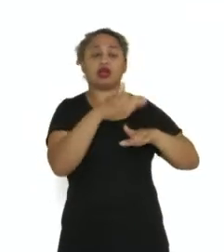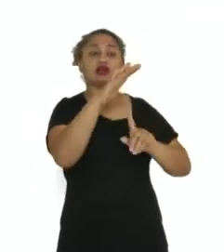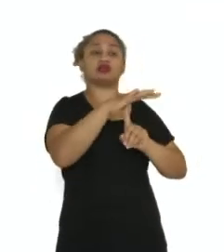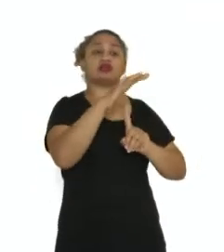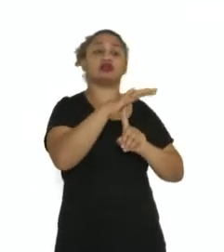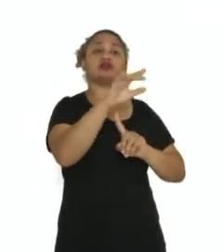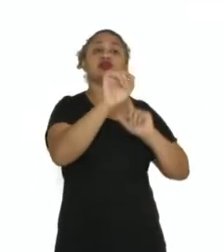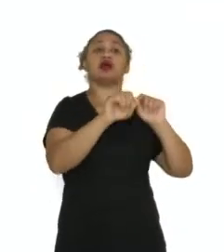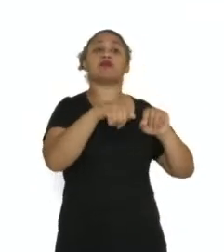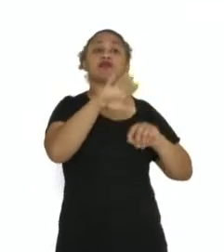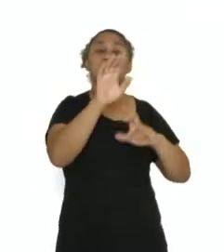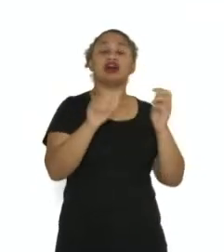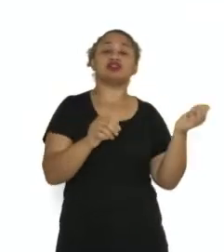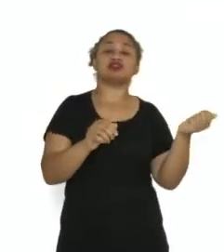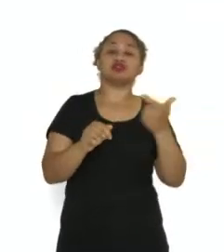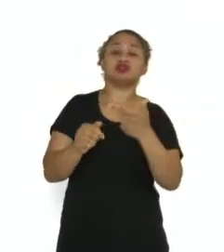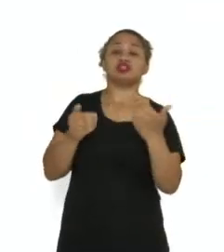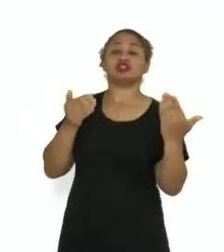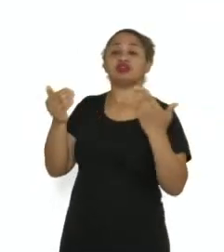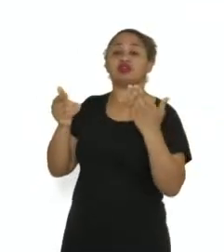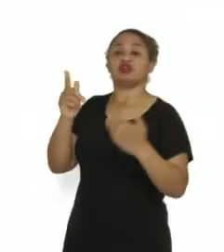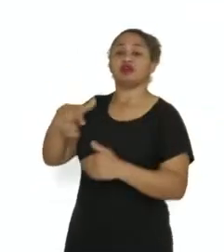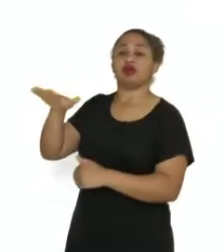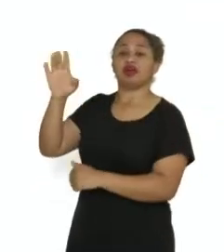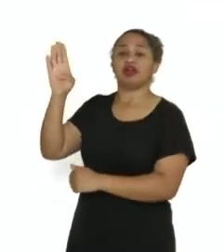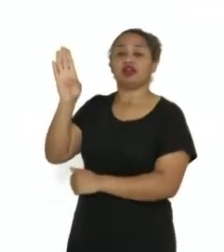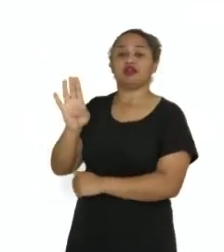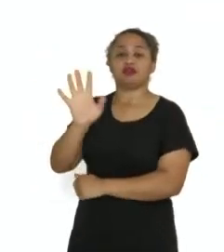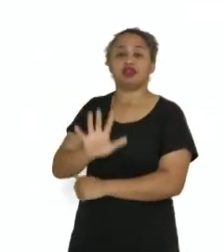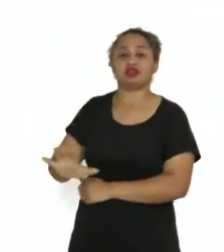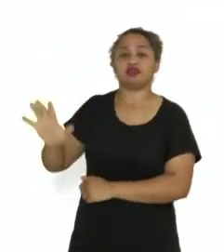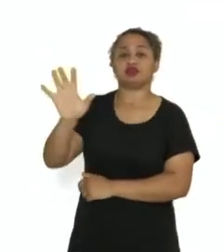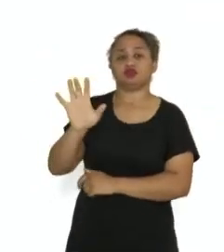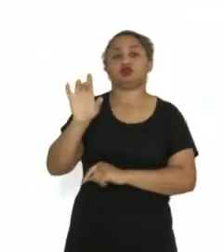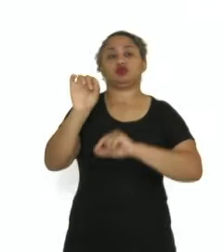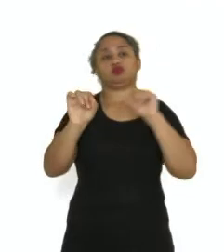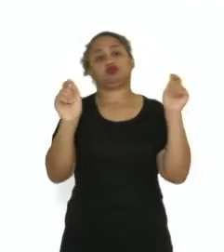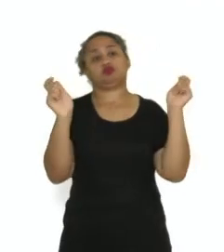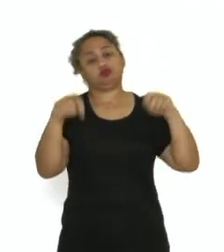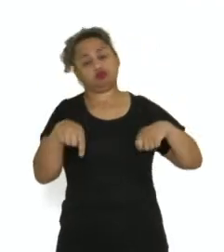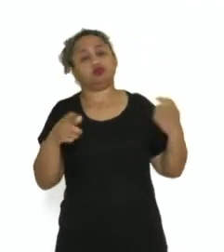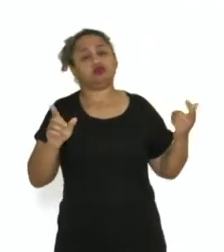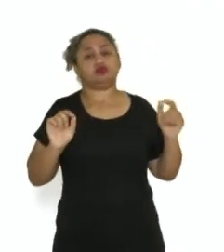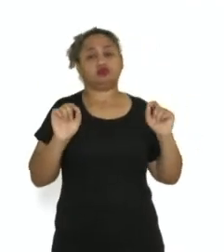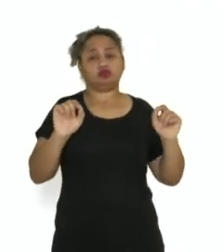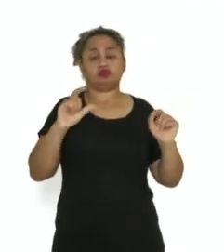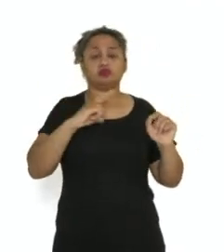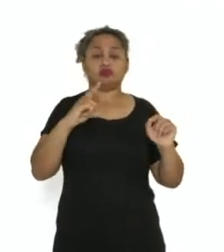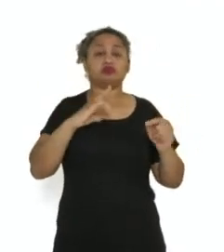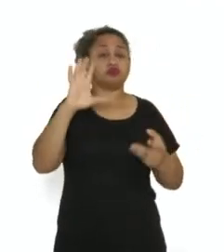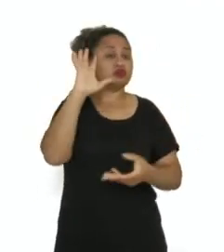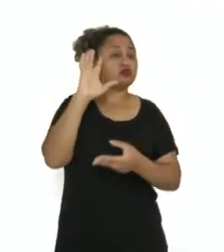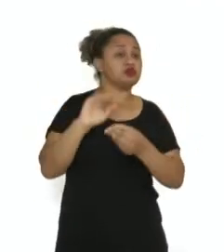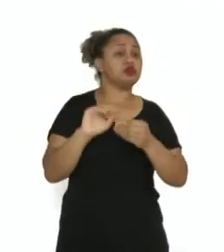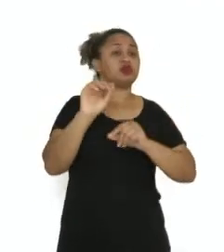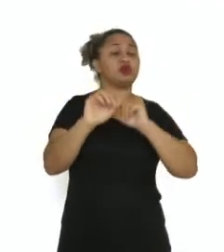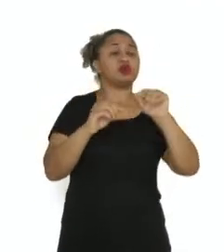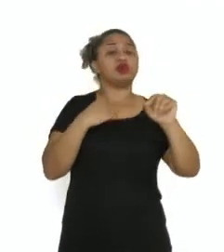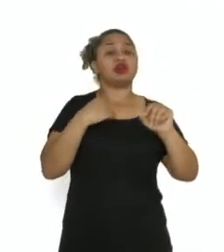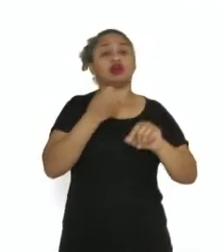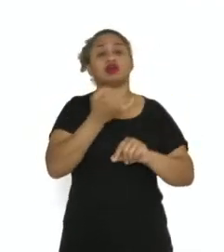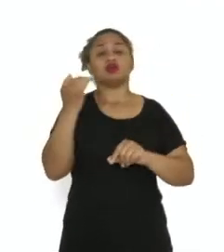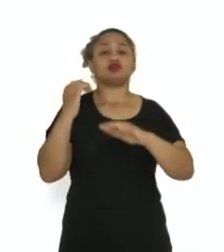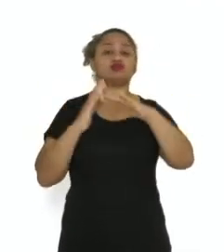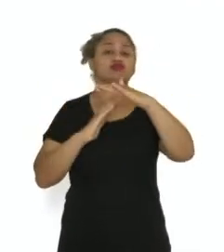Paraná é superior em relação ao Brasil, né? Uma das hipóteses para essa constatação é o grande número